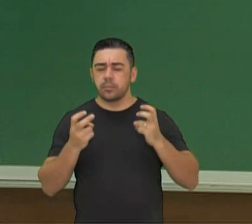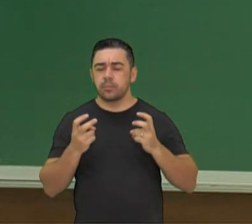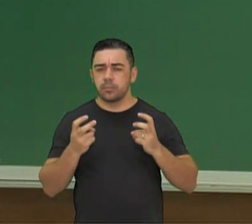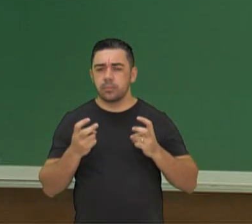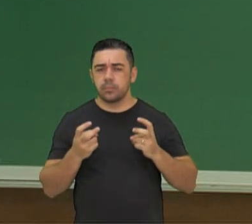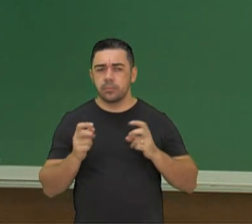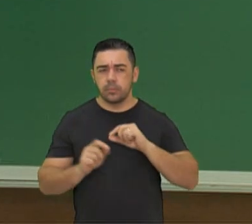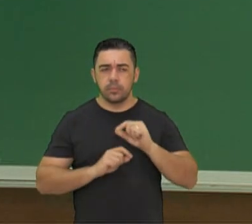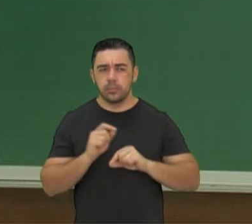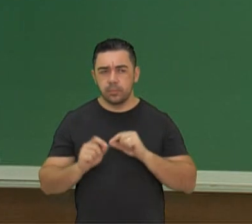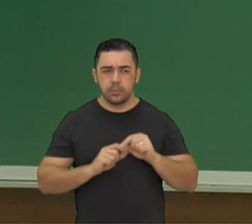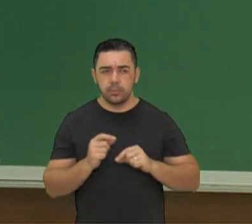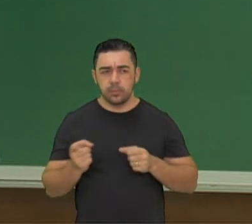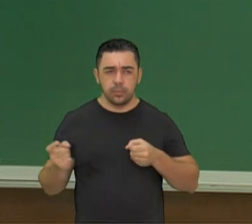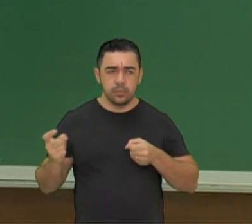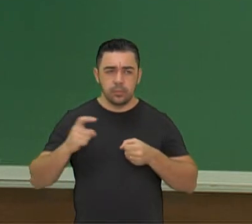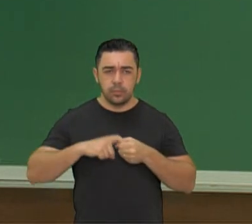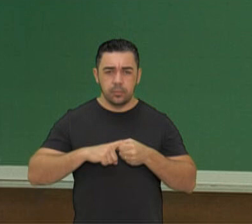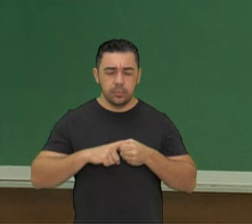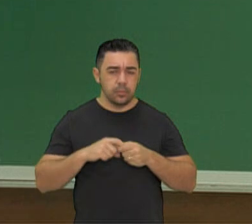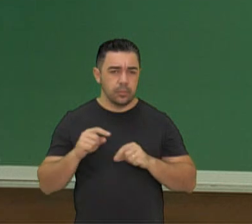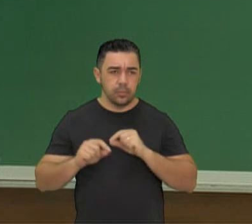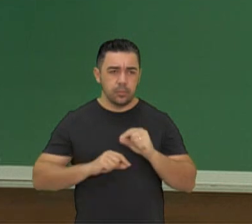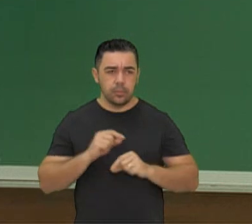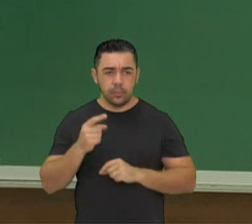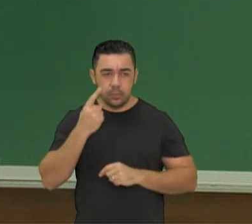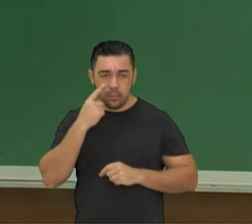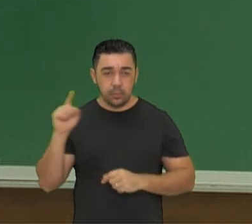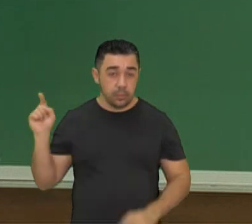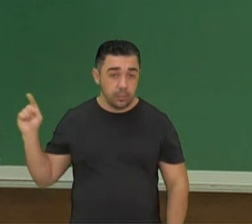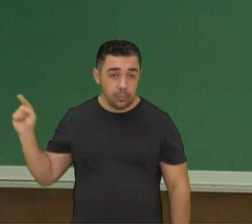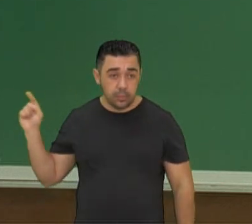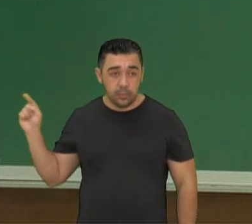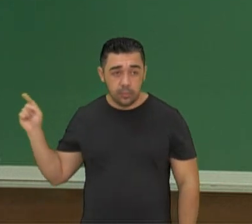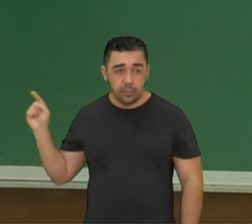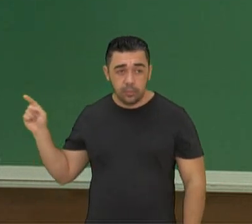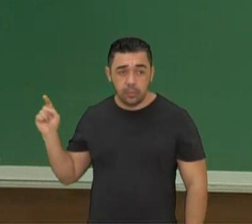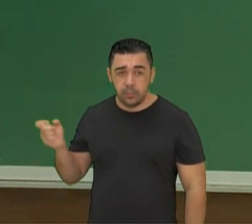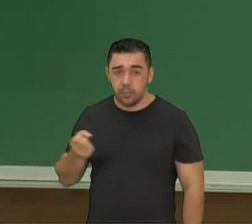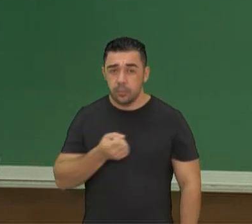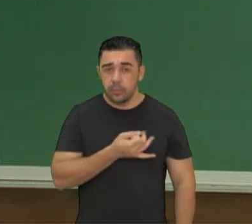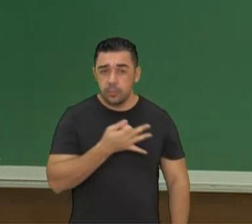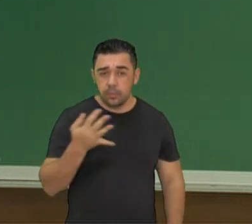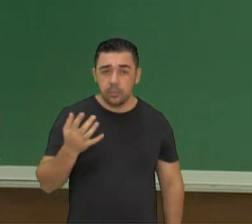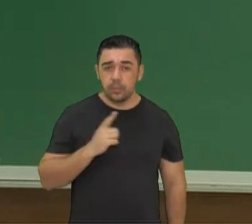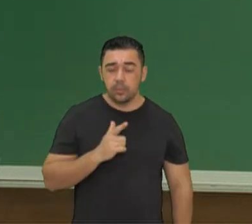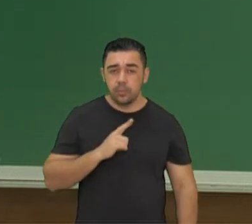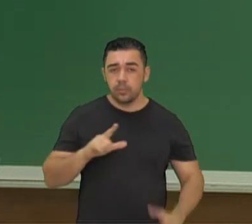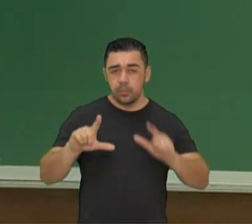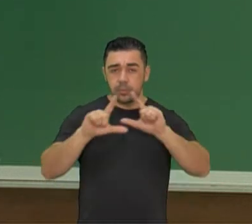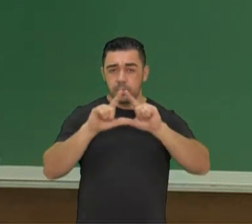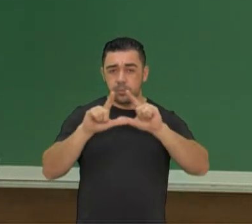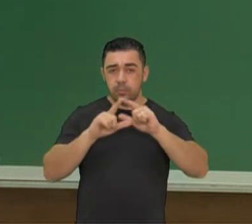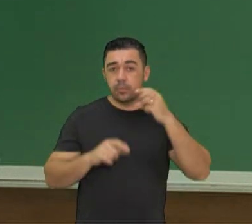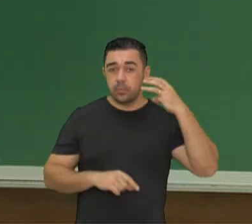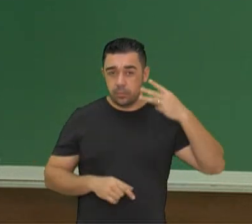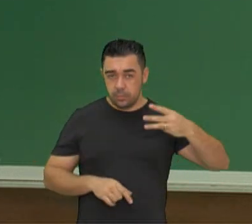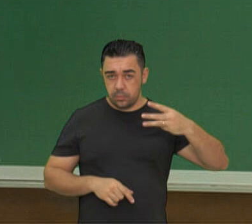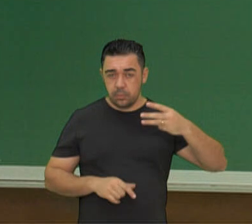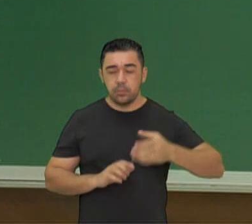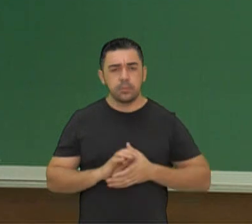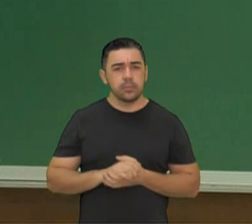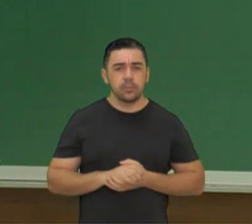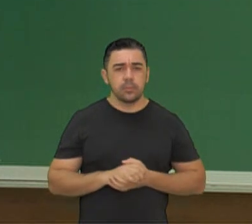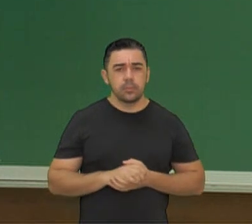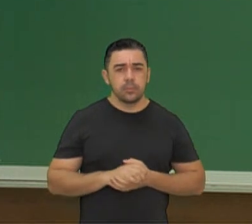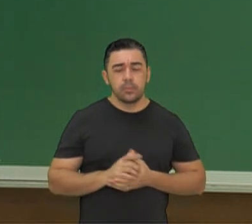ó. Deixa eu voltar aqui a tela, ó. Dá uma olhadinha. Quantos lados tem o triângulo? 3 lados. E